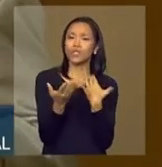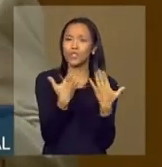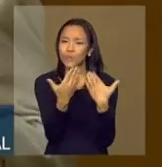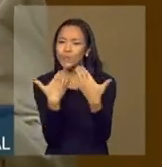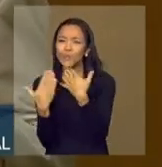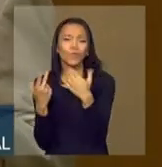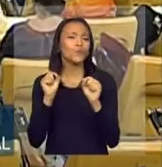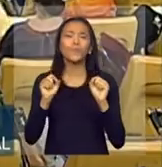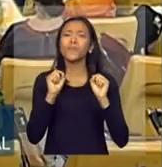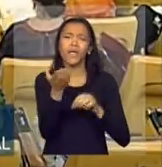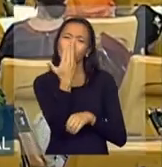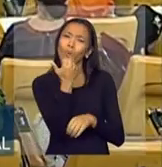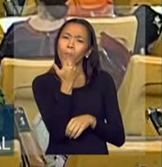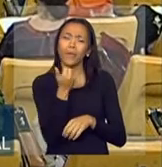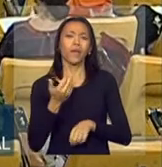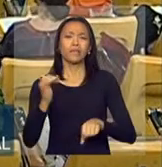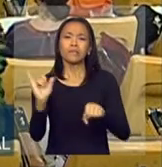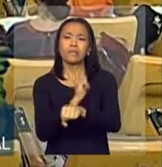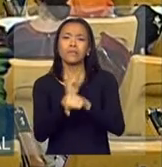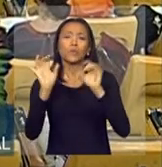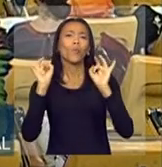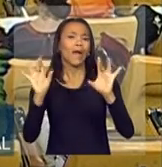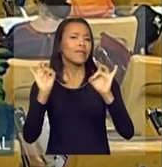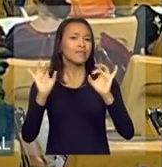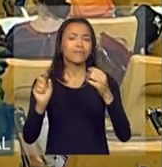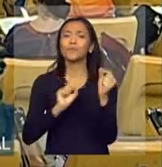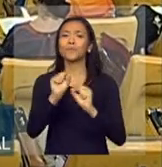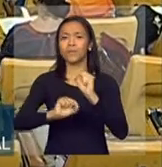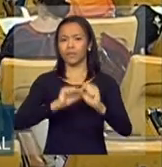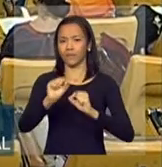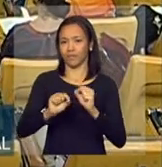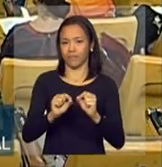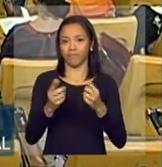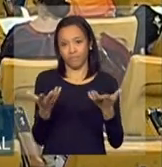significa alimentação de qualidade e os vários sentidos dados a ela.